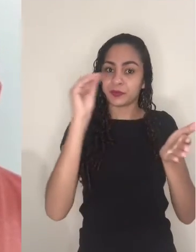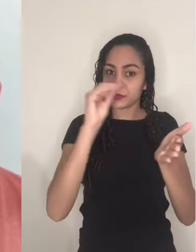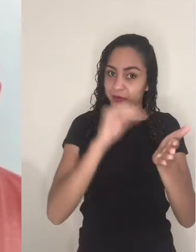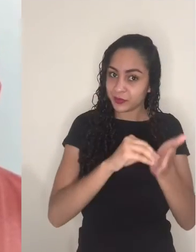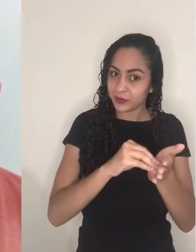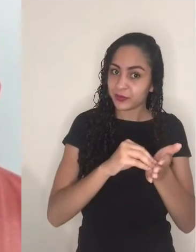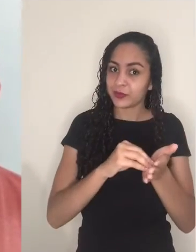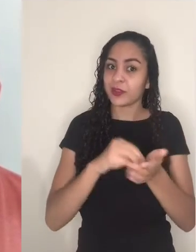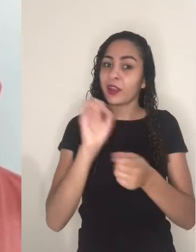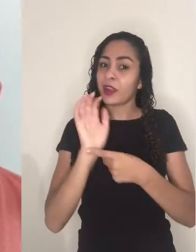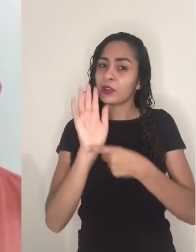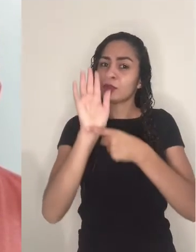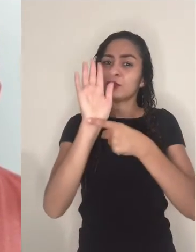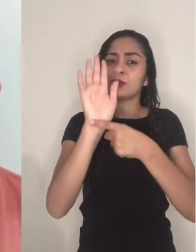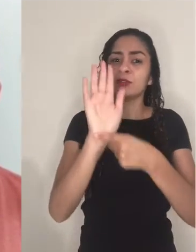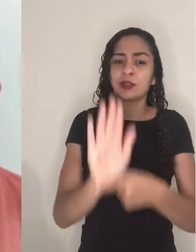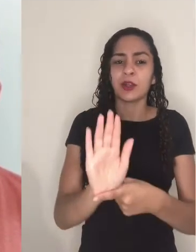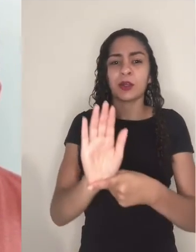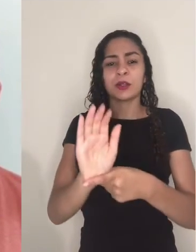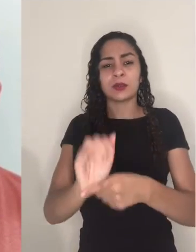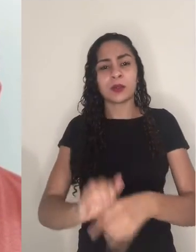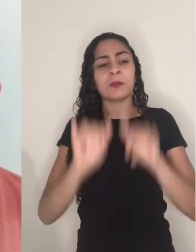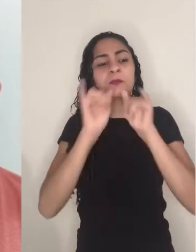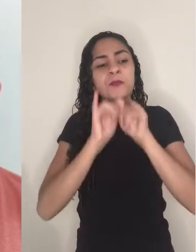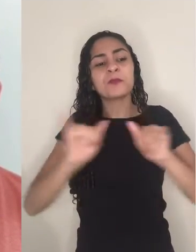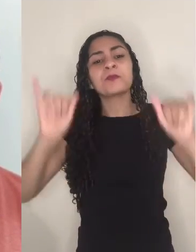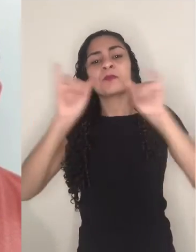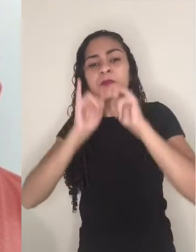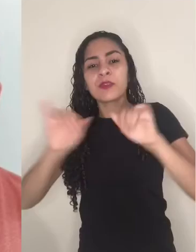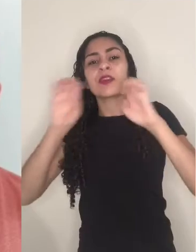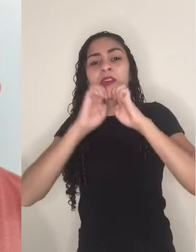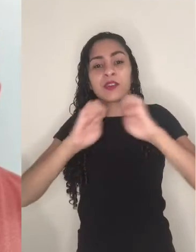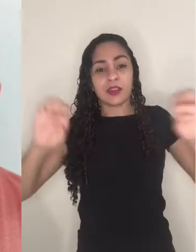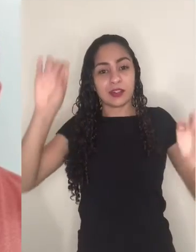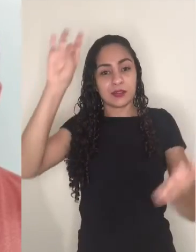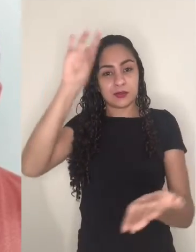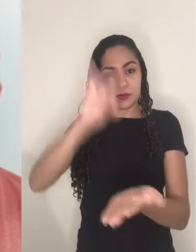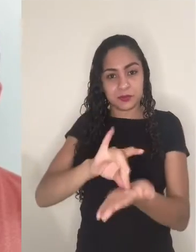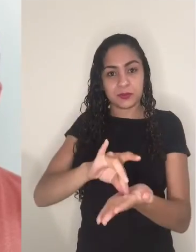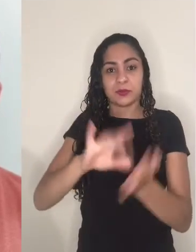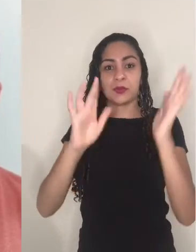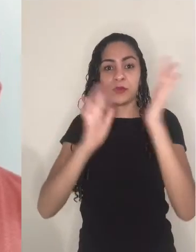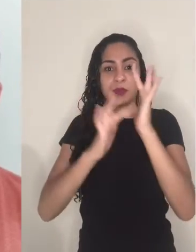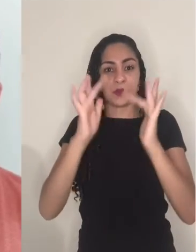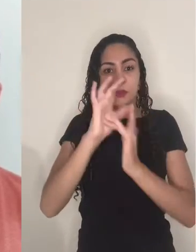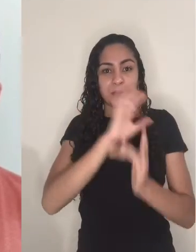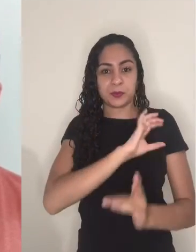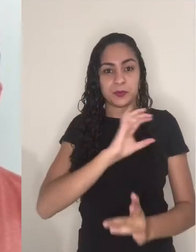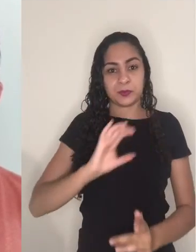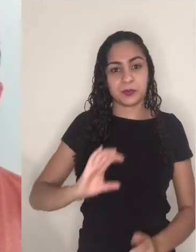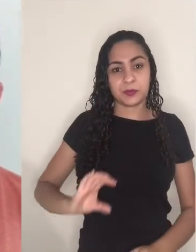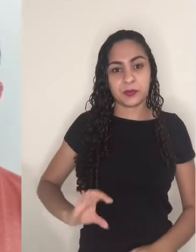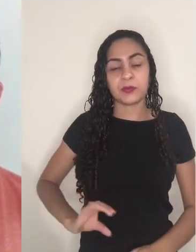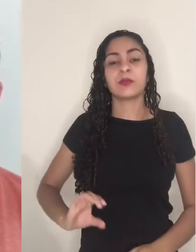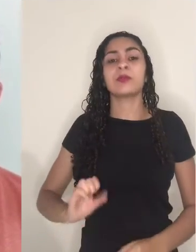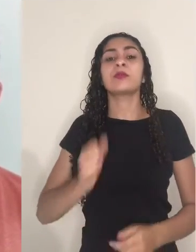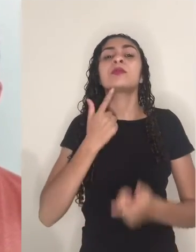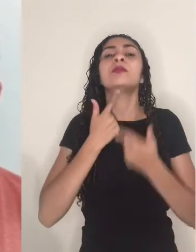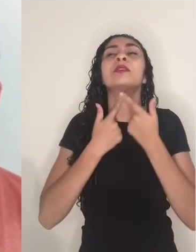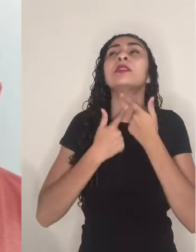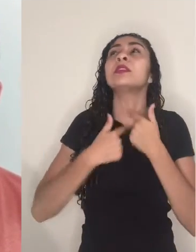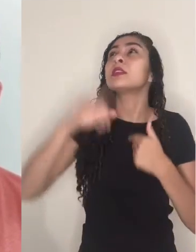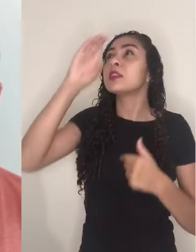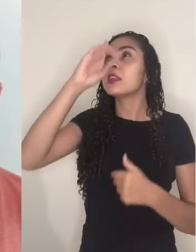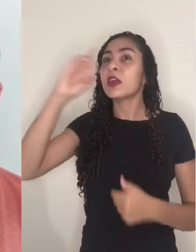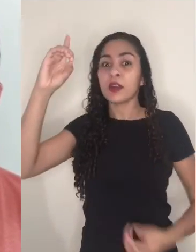nos ajudando a difundir a verdade do Evangelho do Senhor Jesus Cristo, o propósito de Deus para